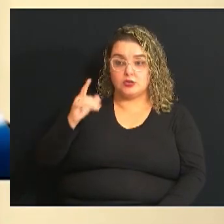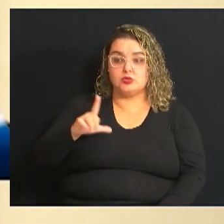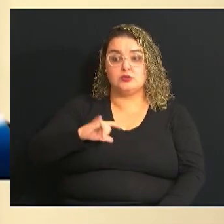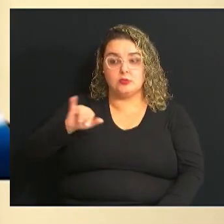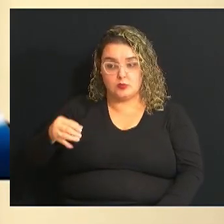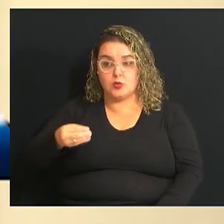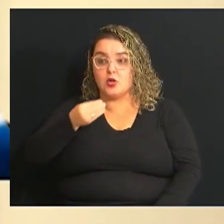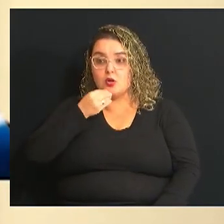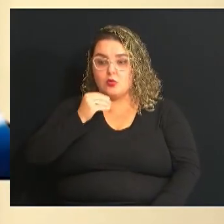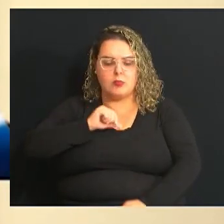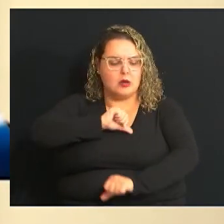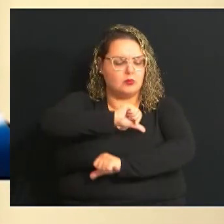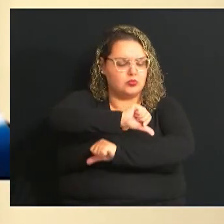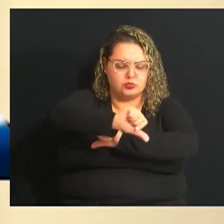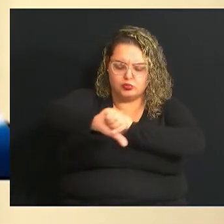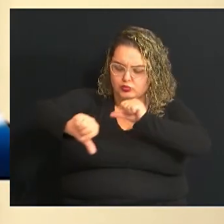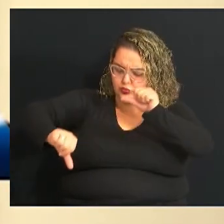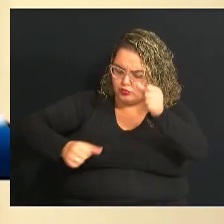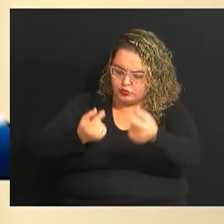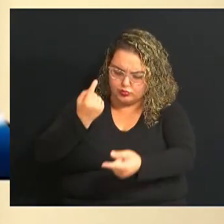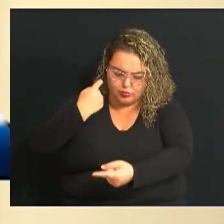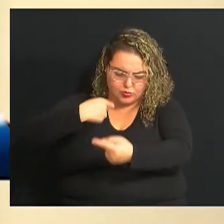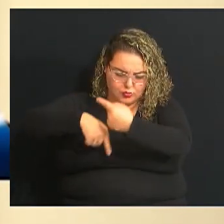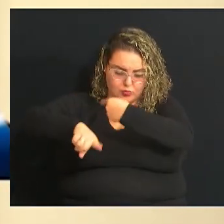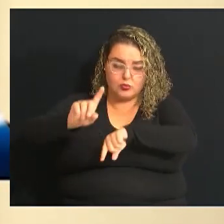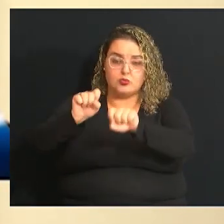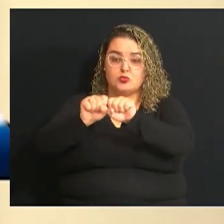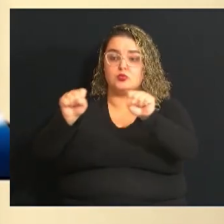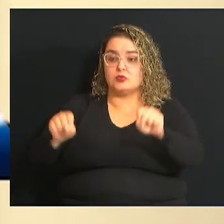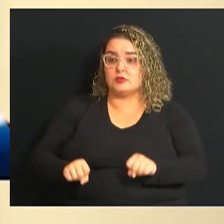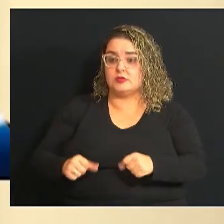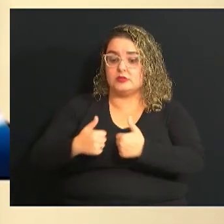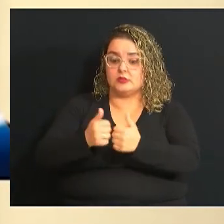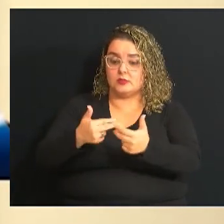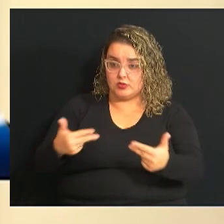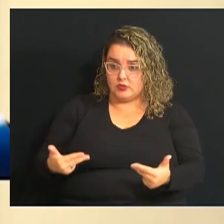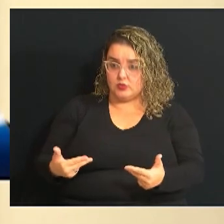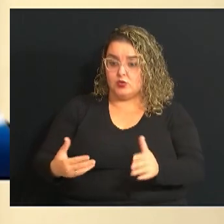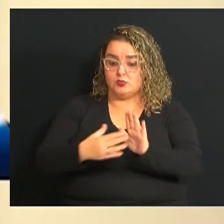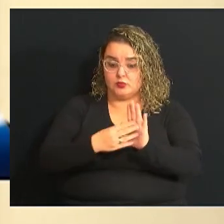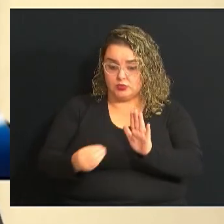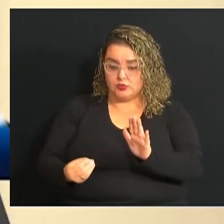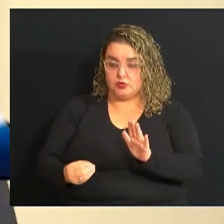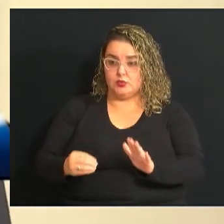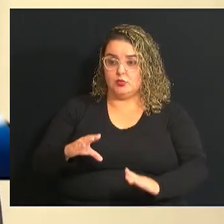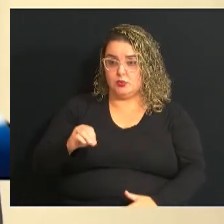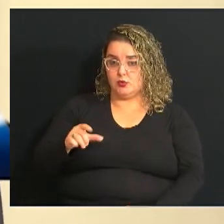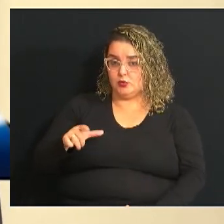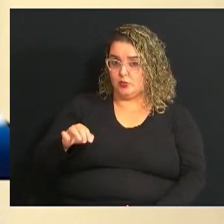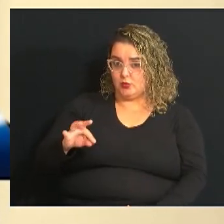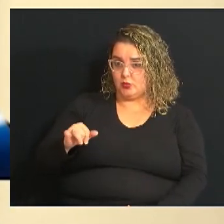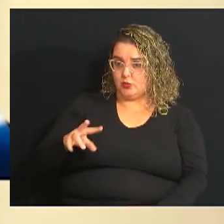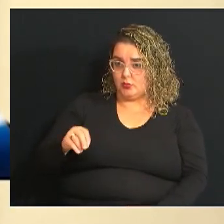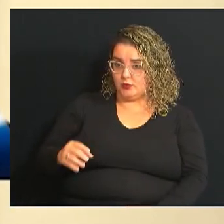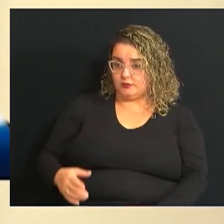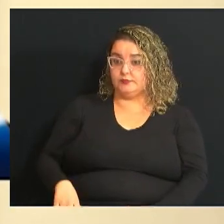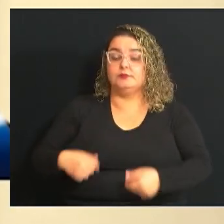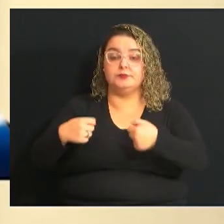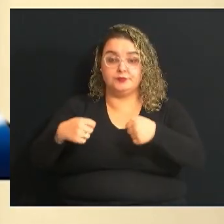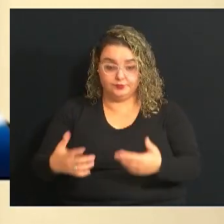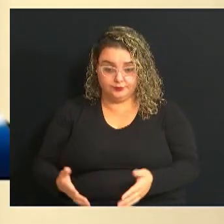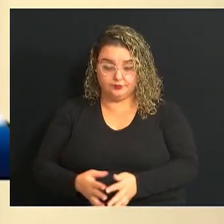polícia continua na mão da CETRANSP e ENDEC, e também já sinaliza que será a responsabilidade